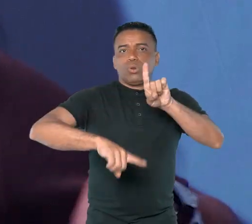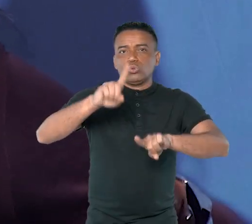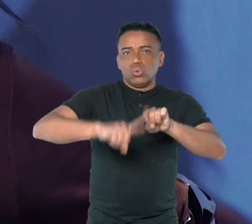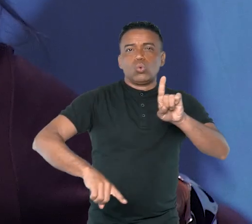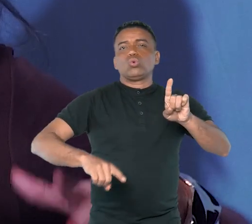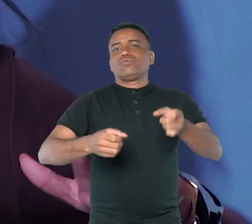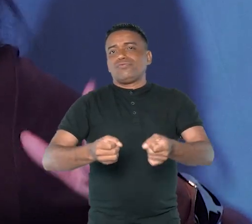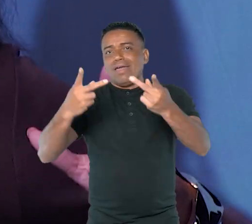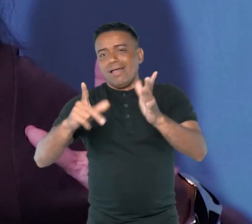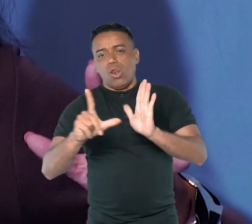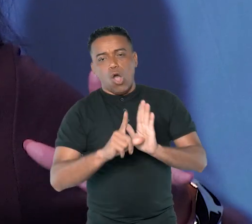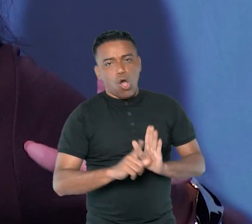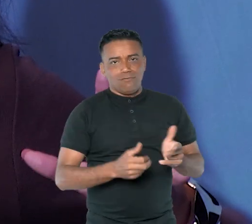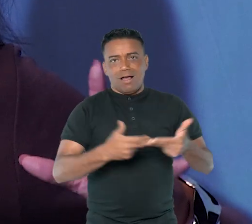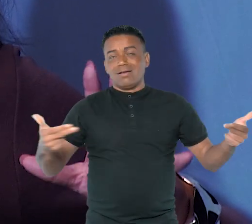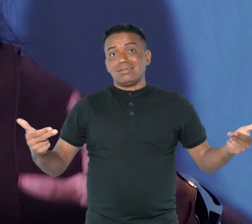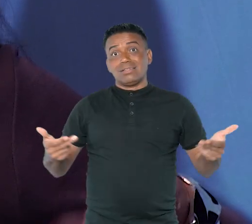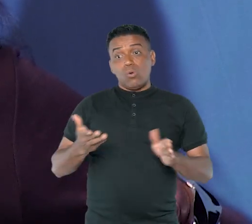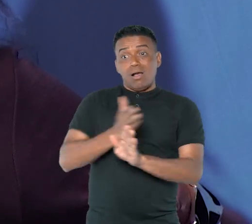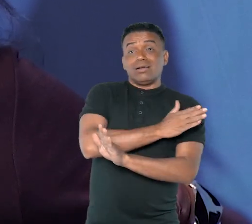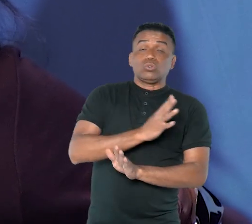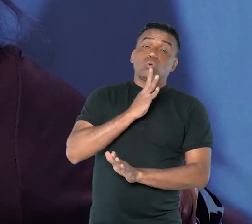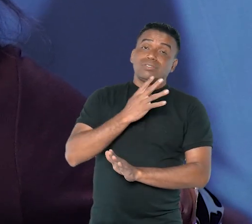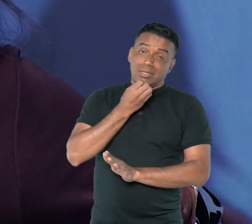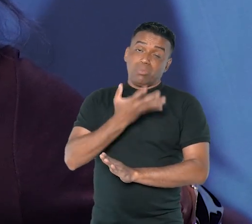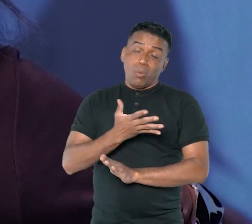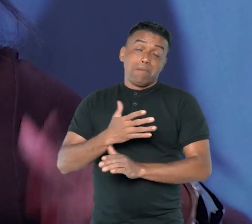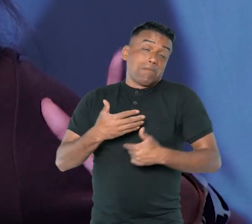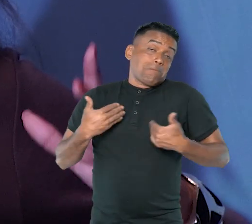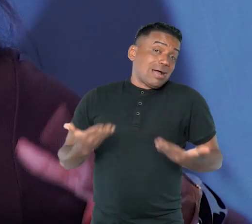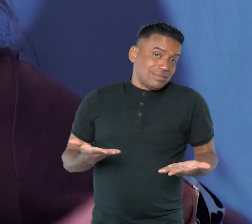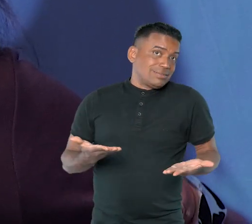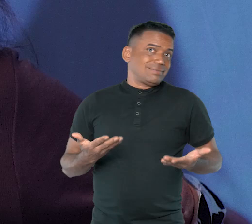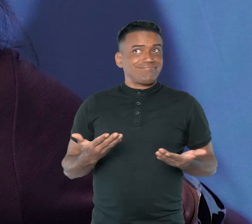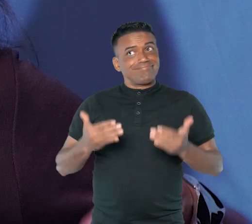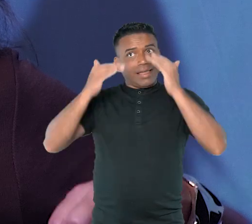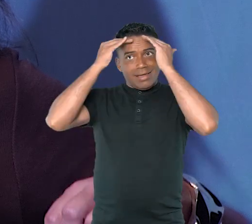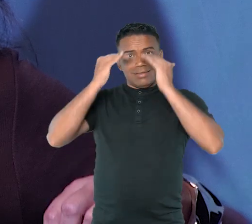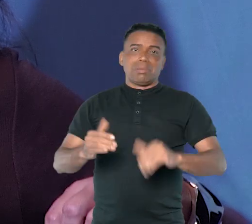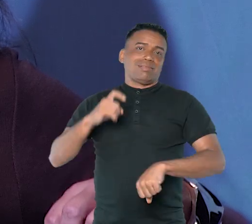etc. Teria sido bem interessante ter conhecido antes disso, né? Mas são essas